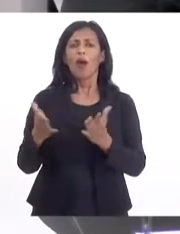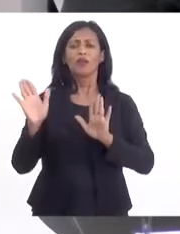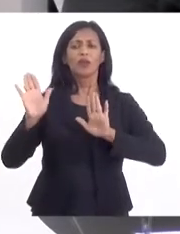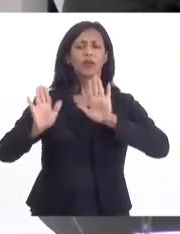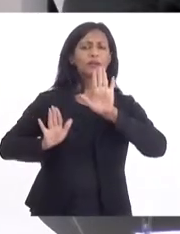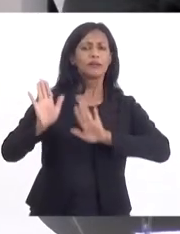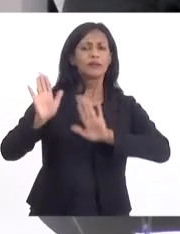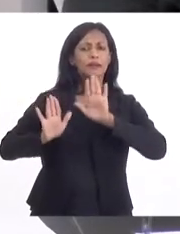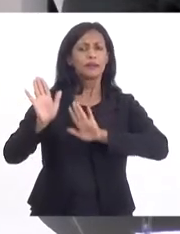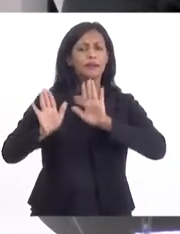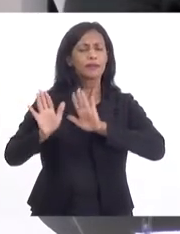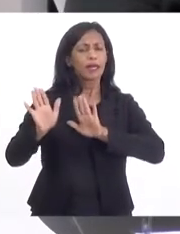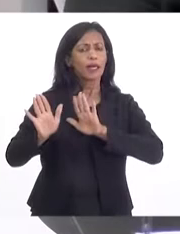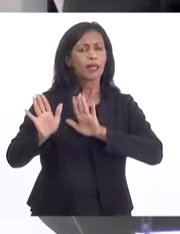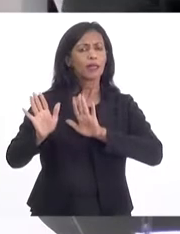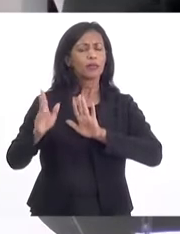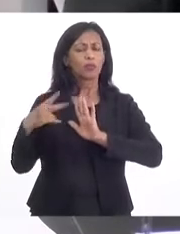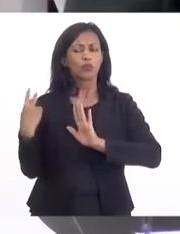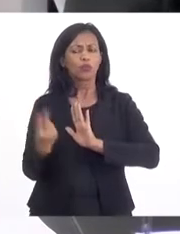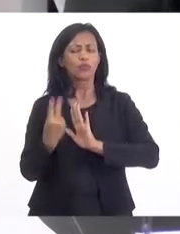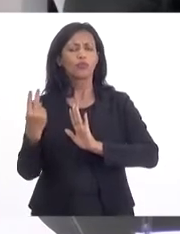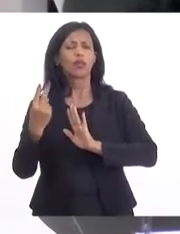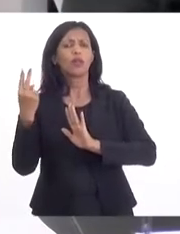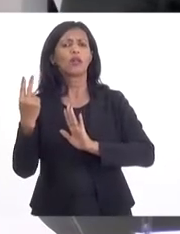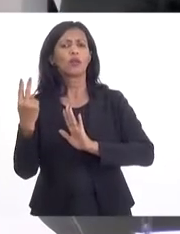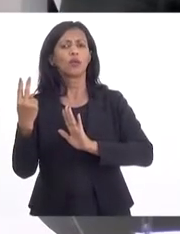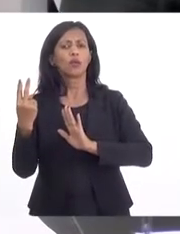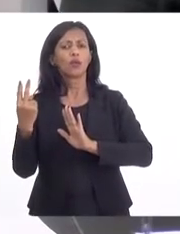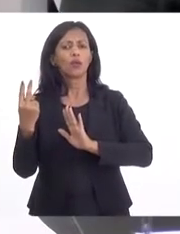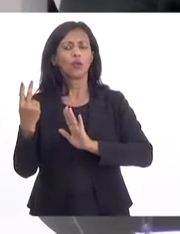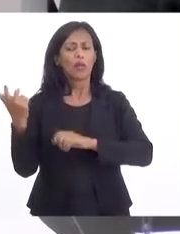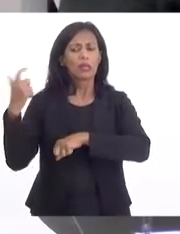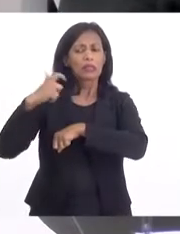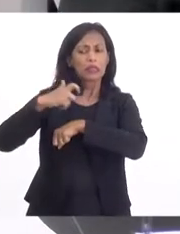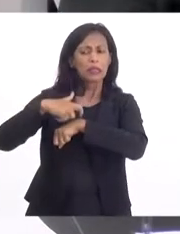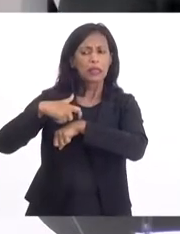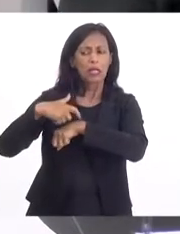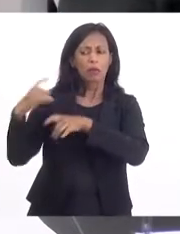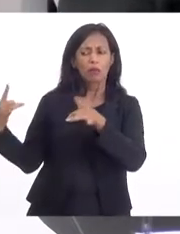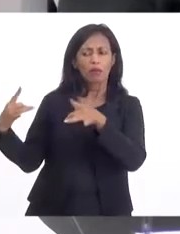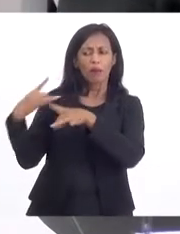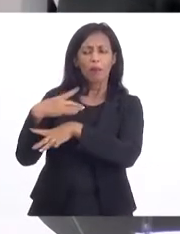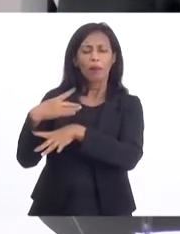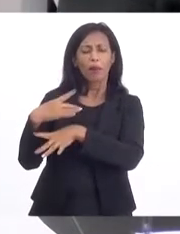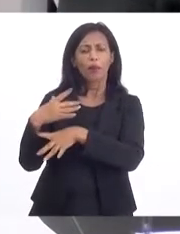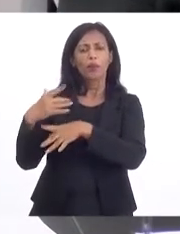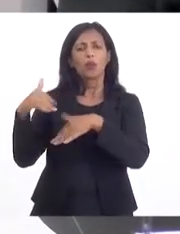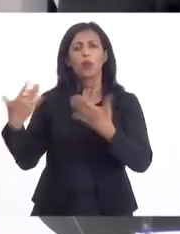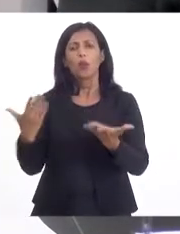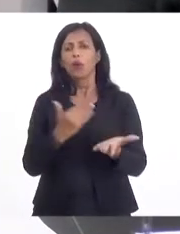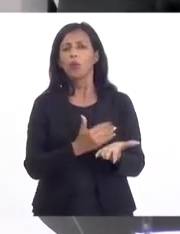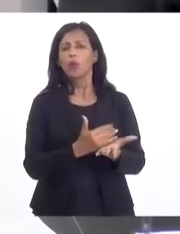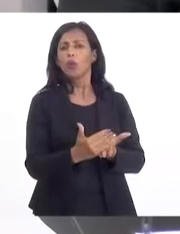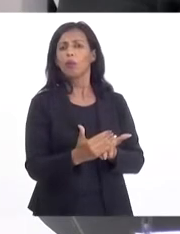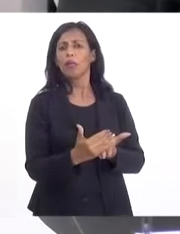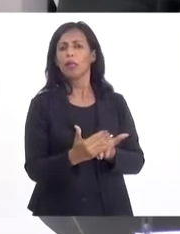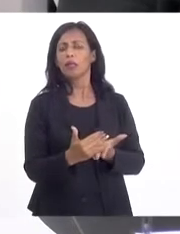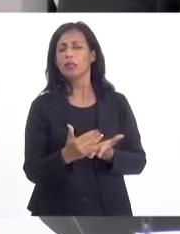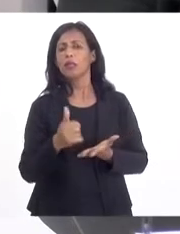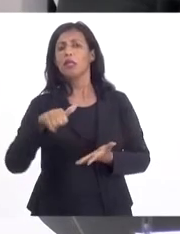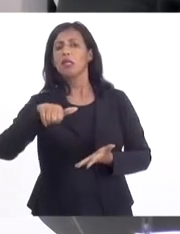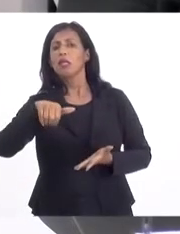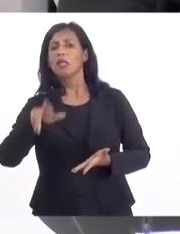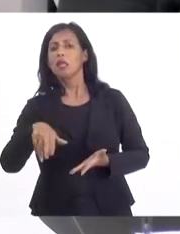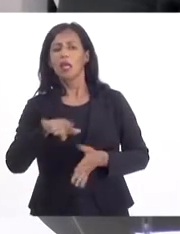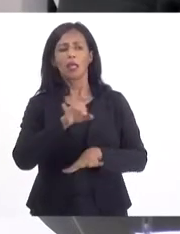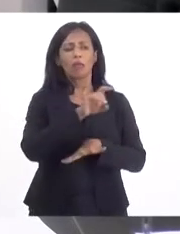licitados com seus respectivos valores, prazos de execução e previsão de início? Qual o órgão executor